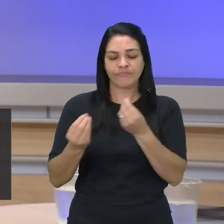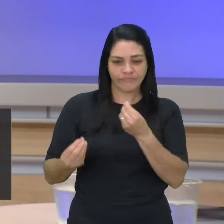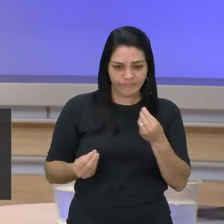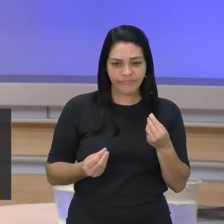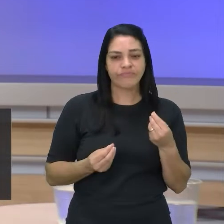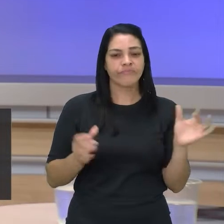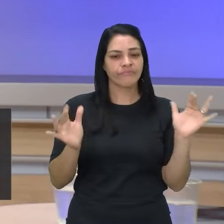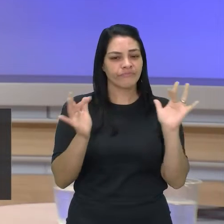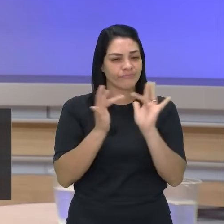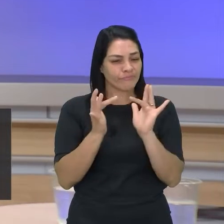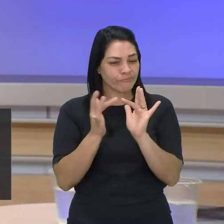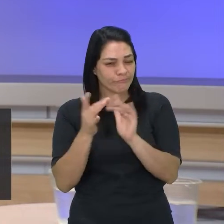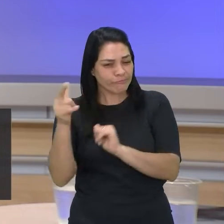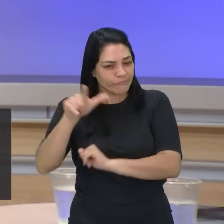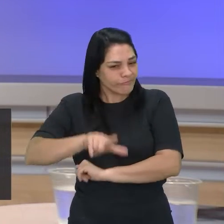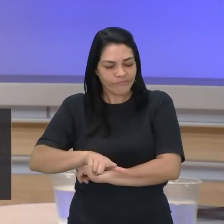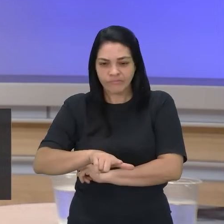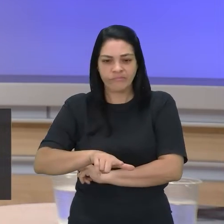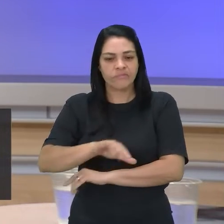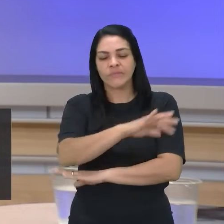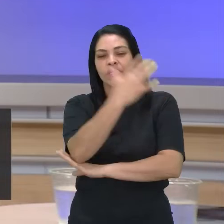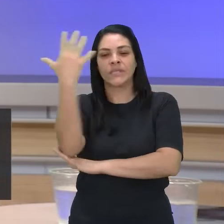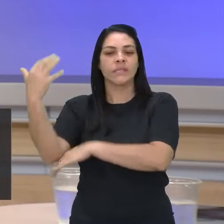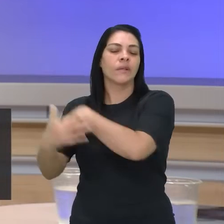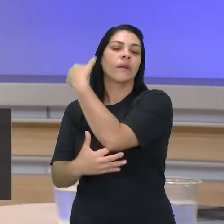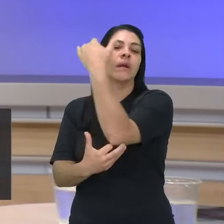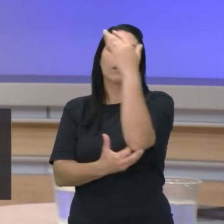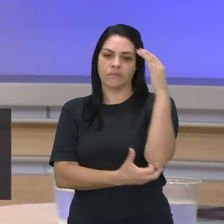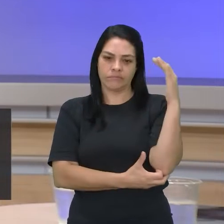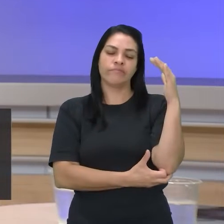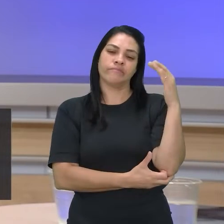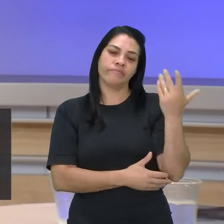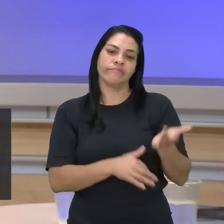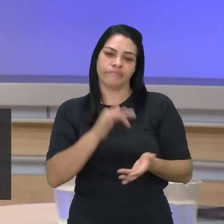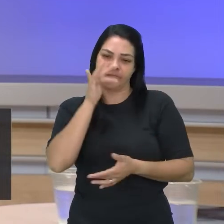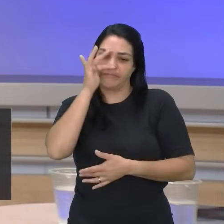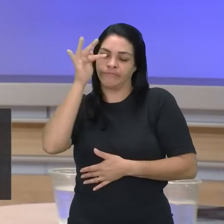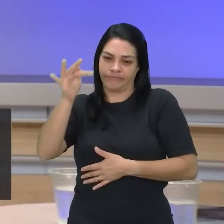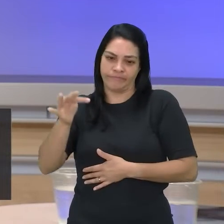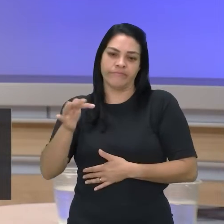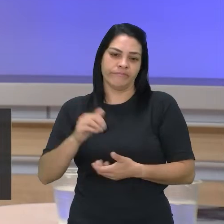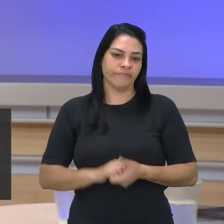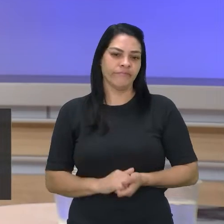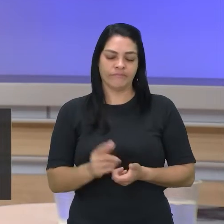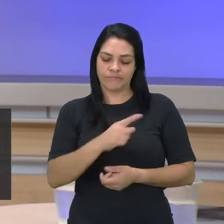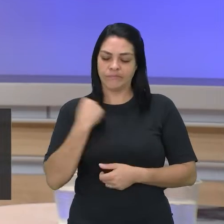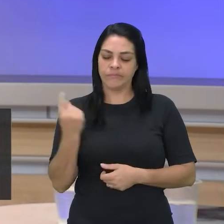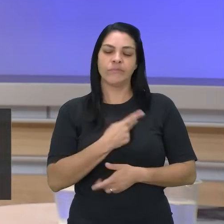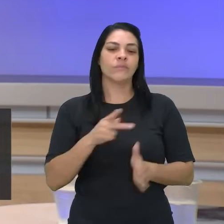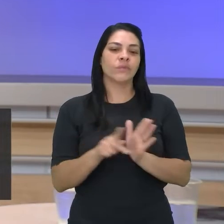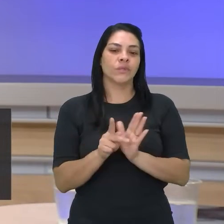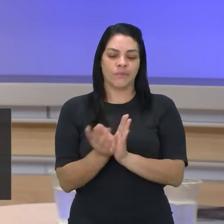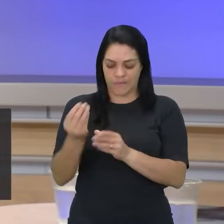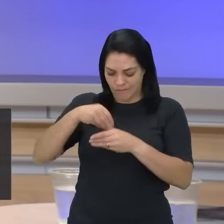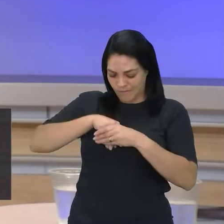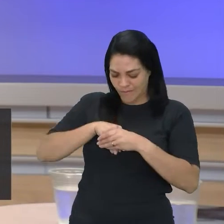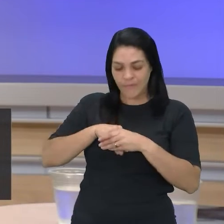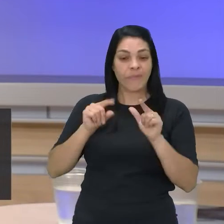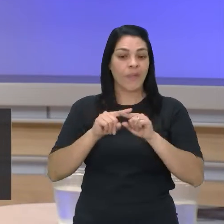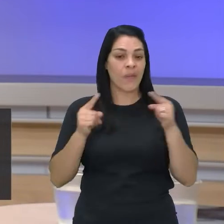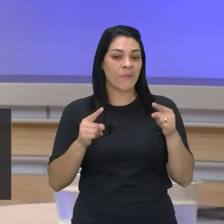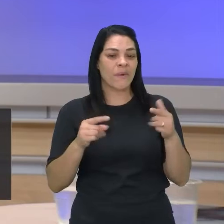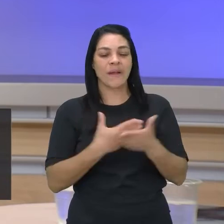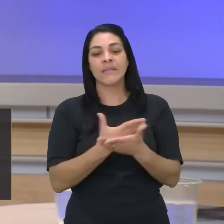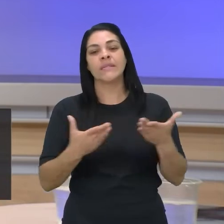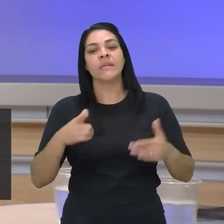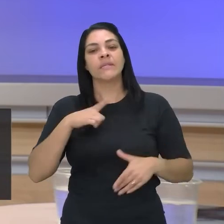reconectar com as florestas, com a natureza de uma maneira geral, iniciando até pela nossa própria natureza, mas enfim,